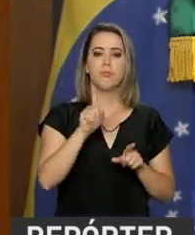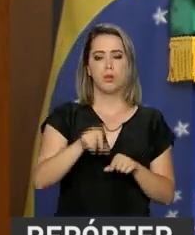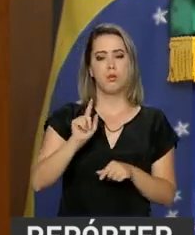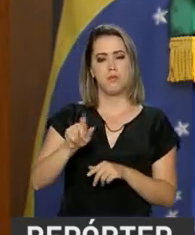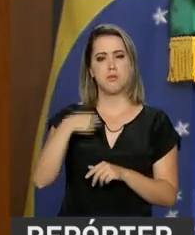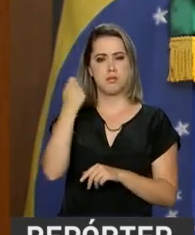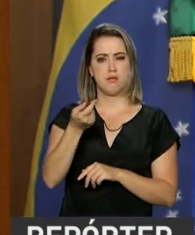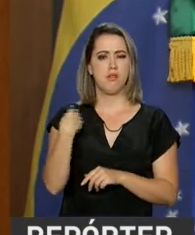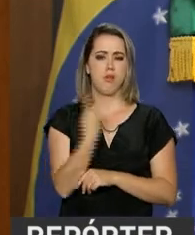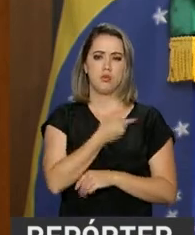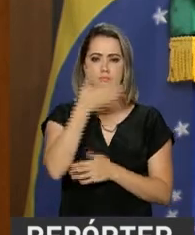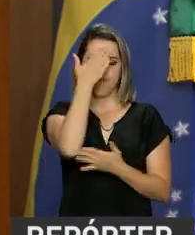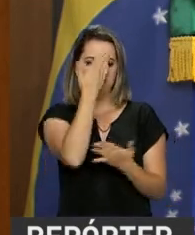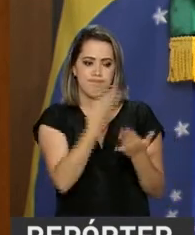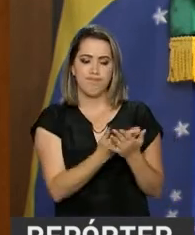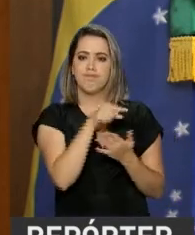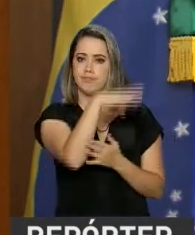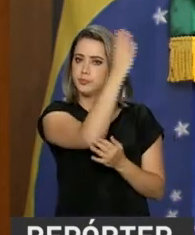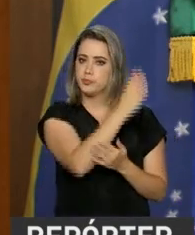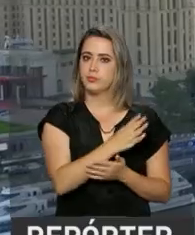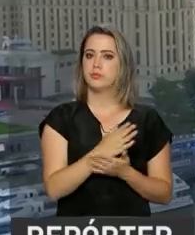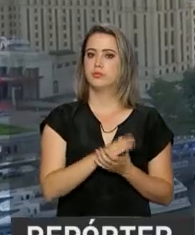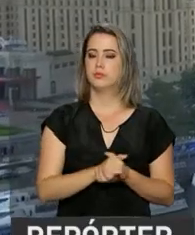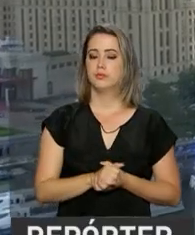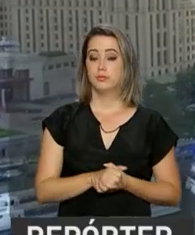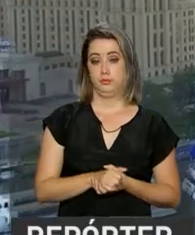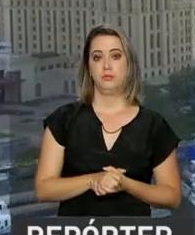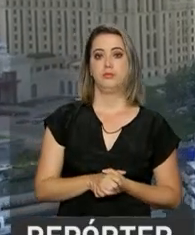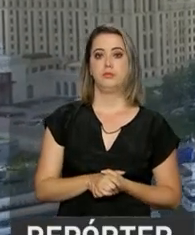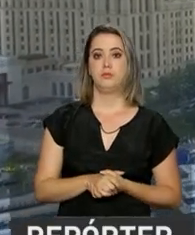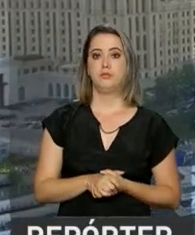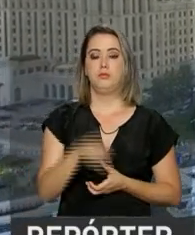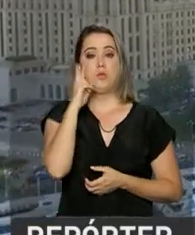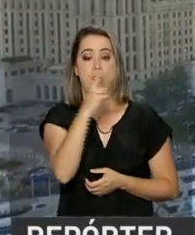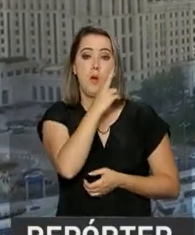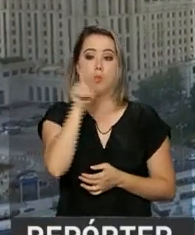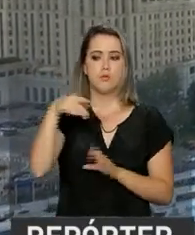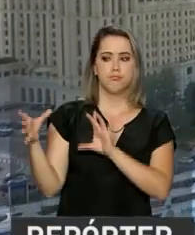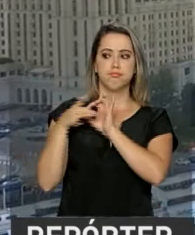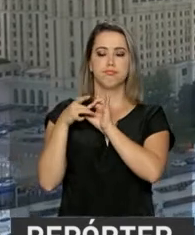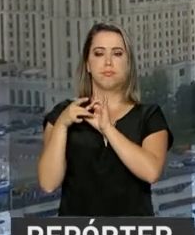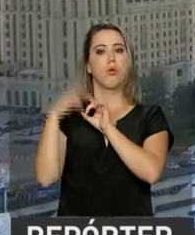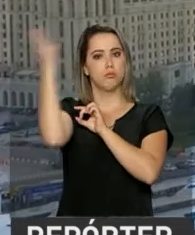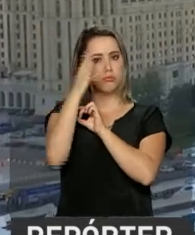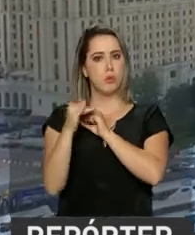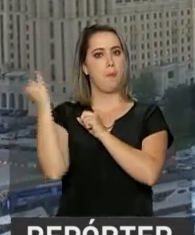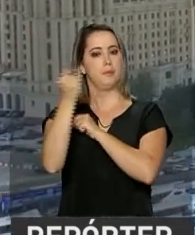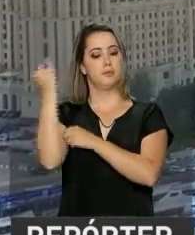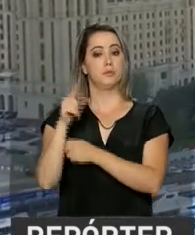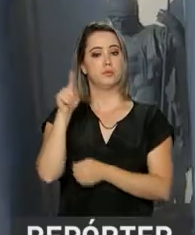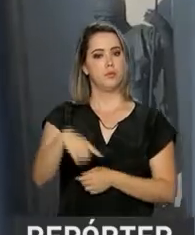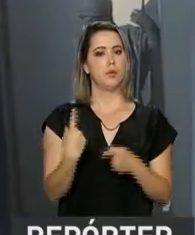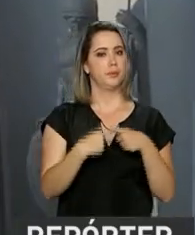para demonstrar, olha, nós confiamos no Brasil e queremos melhorar a relação. A Rússia é considerada uma parceira comercial importante. Esse é